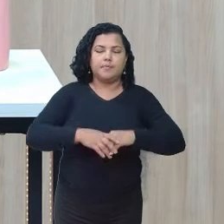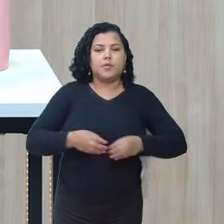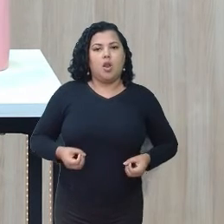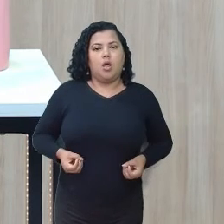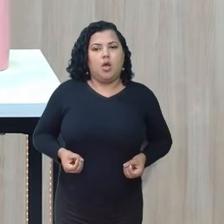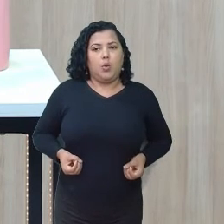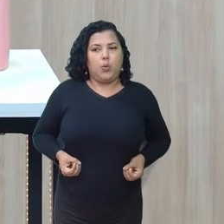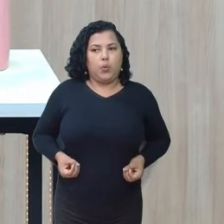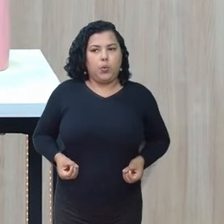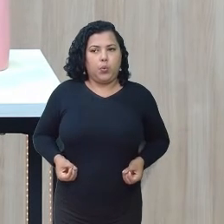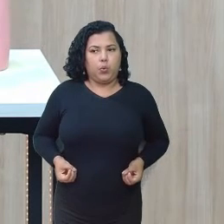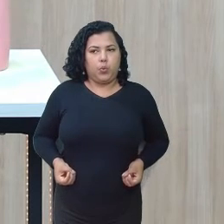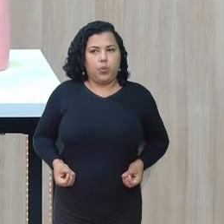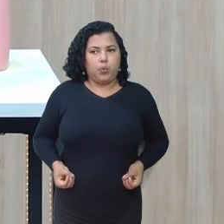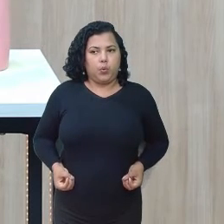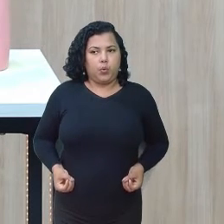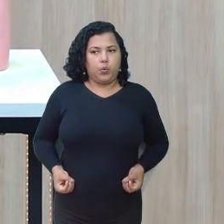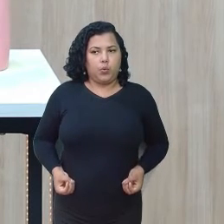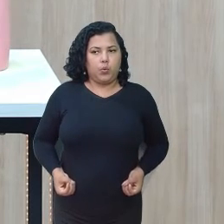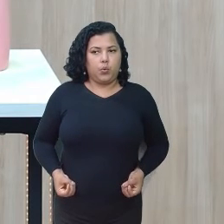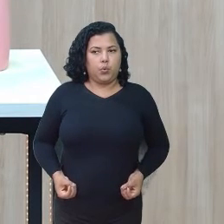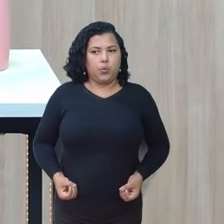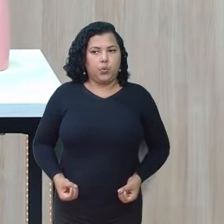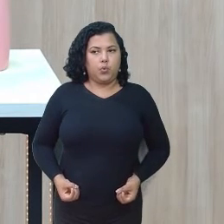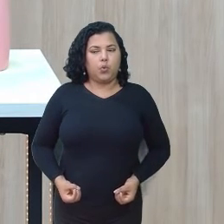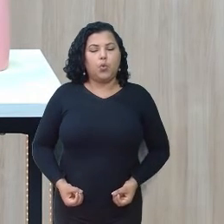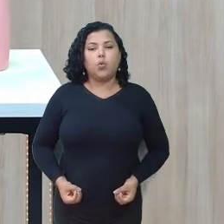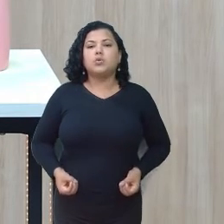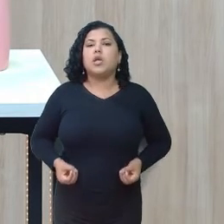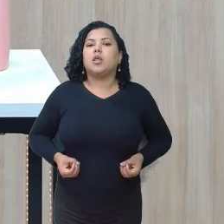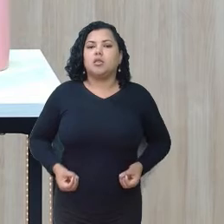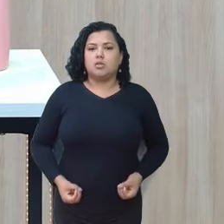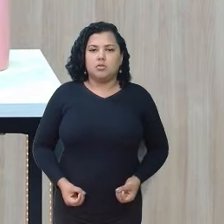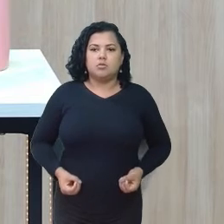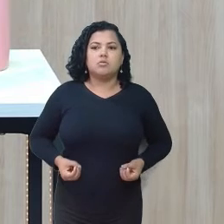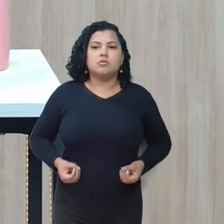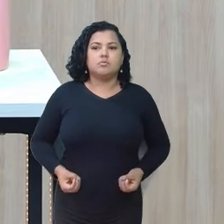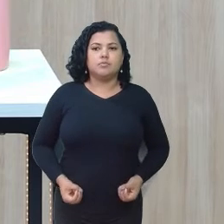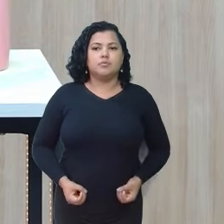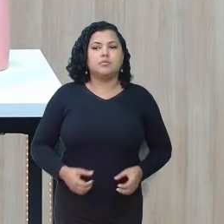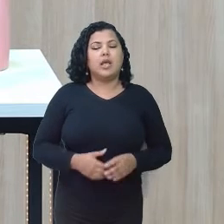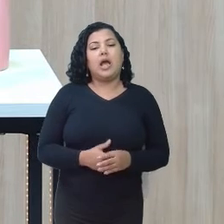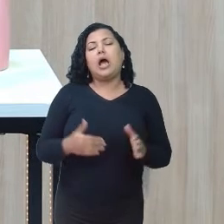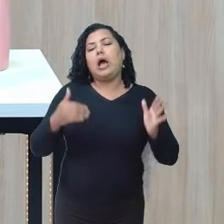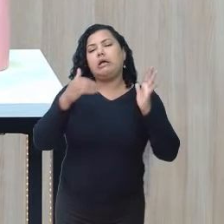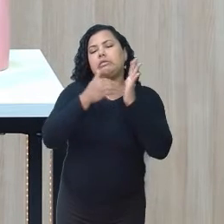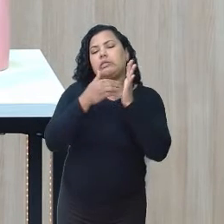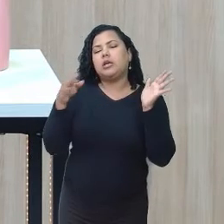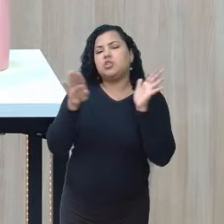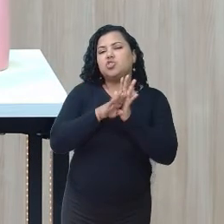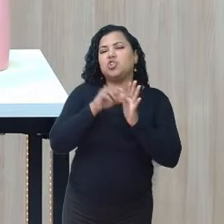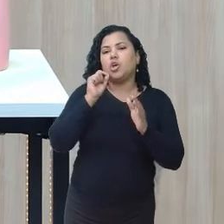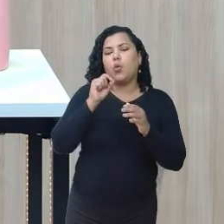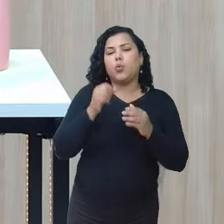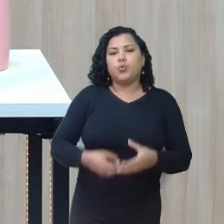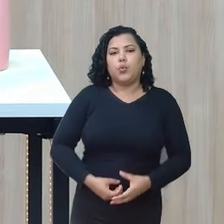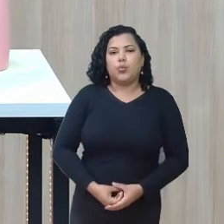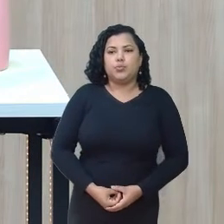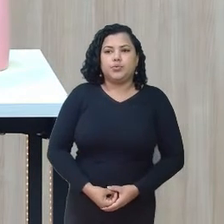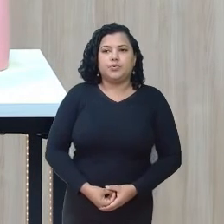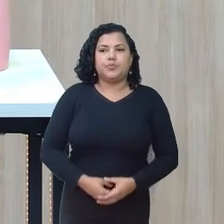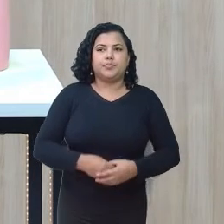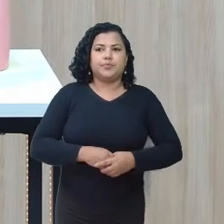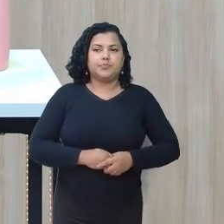do espermatozoide, vai acontecendo nas tubas uterinas até que chegue ao útero.